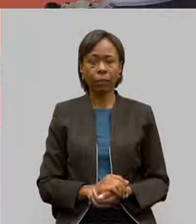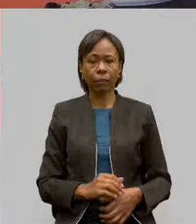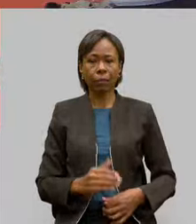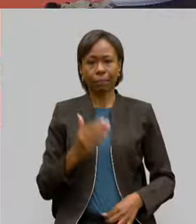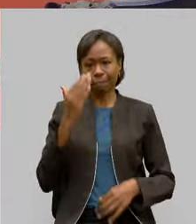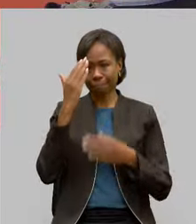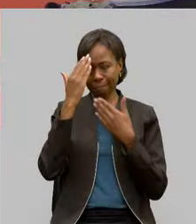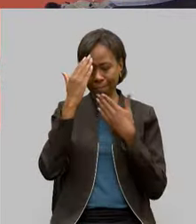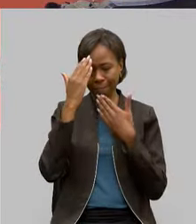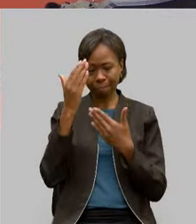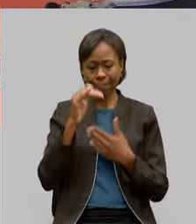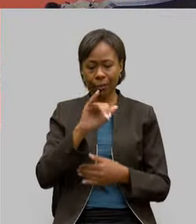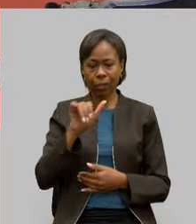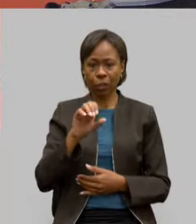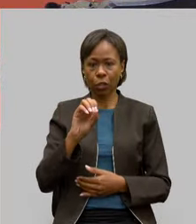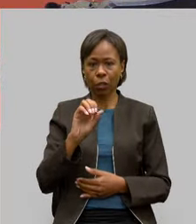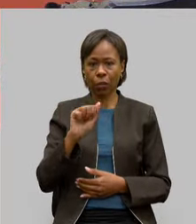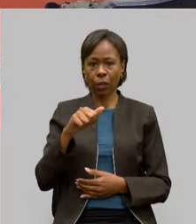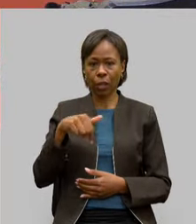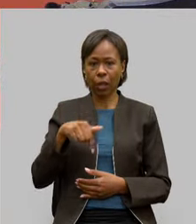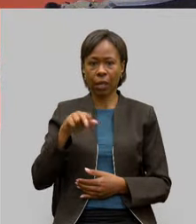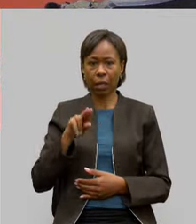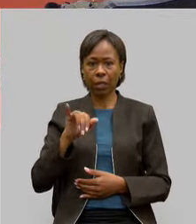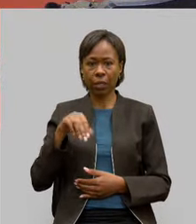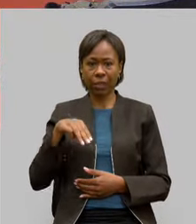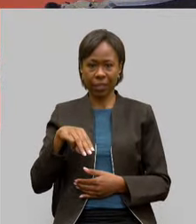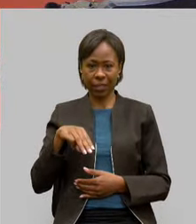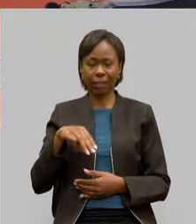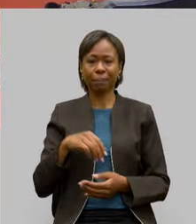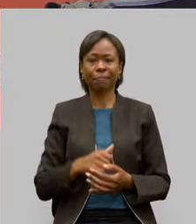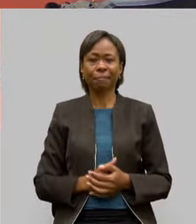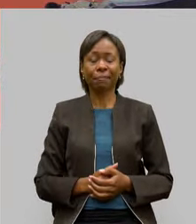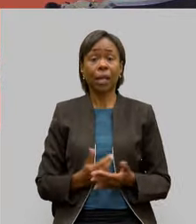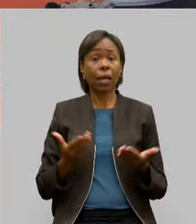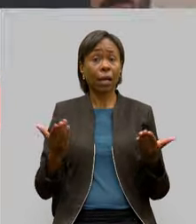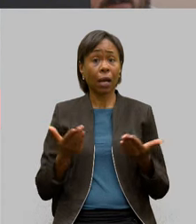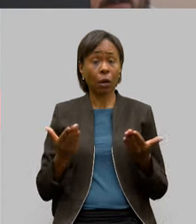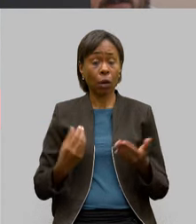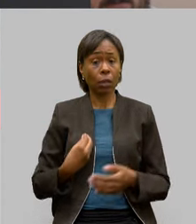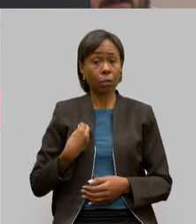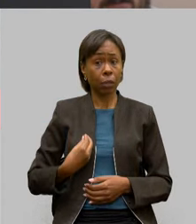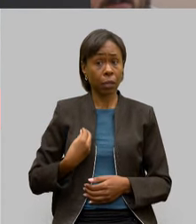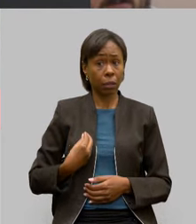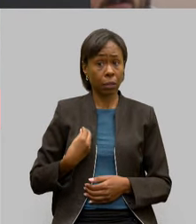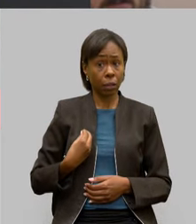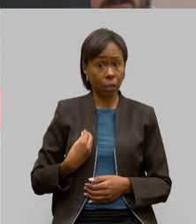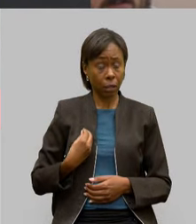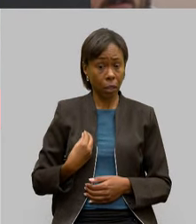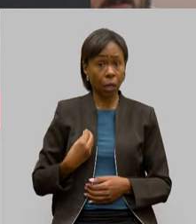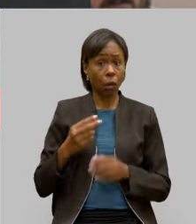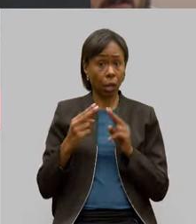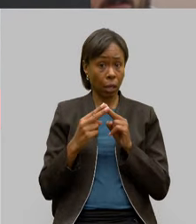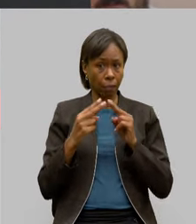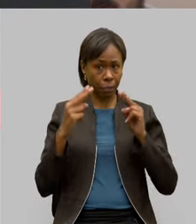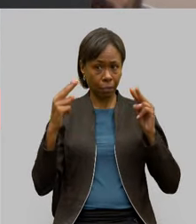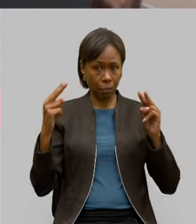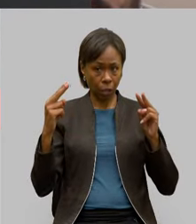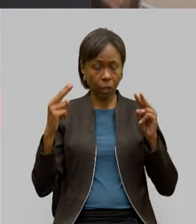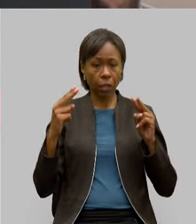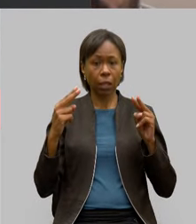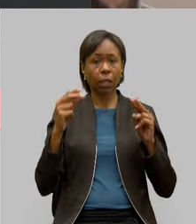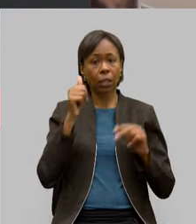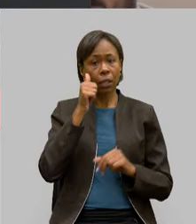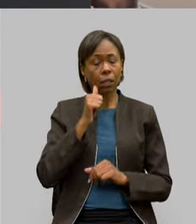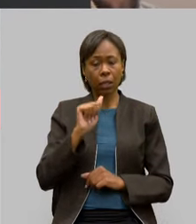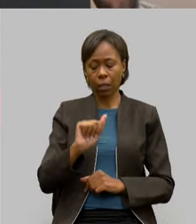obrigado ao senhor Joaquim Maurício Duarte Almeida teremos agora a participação também de maneira remota da senora